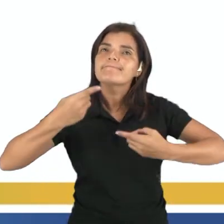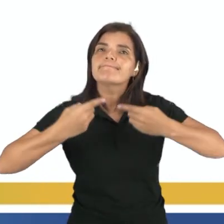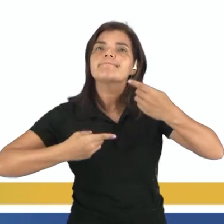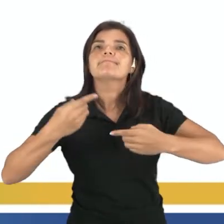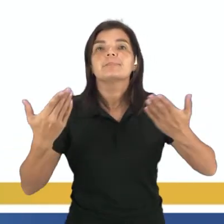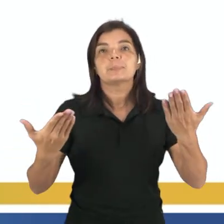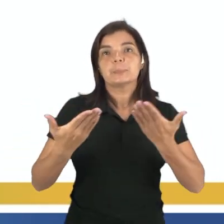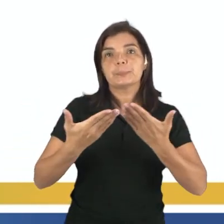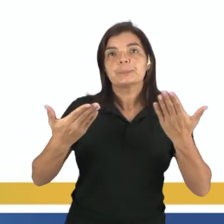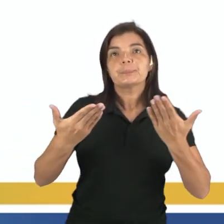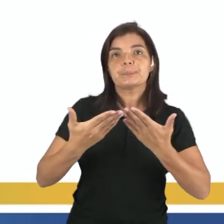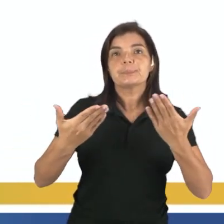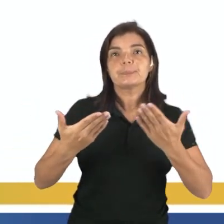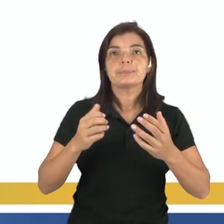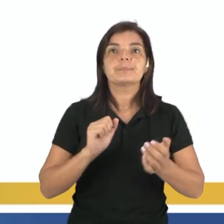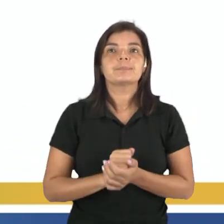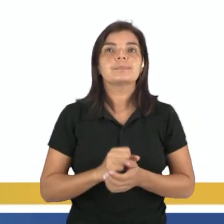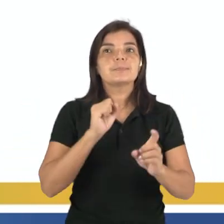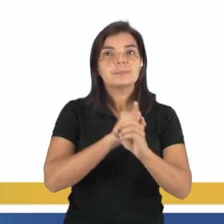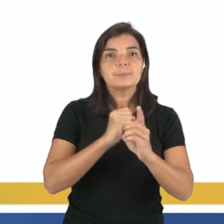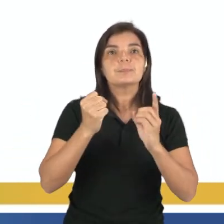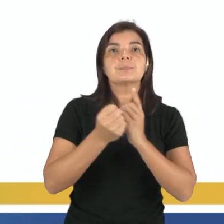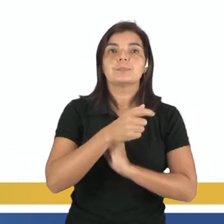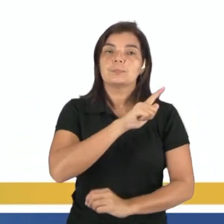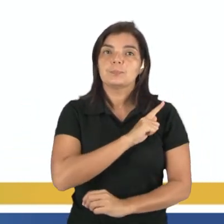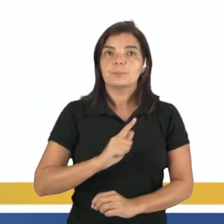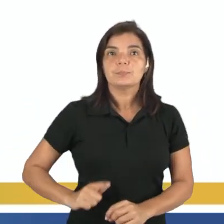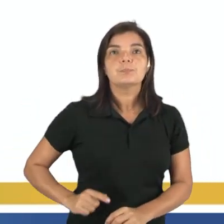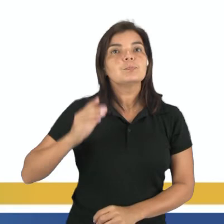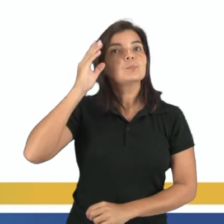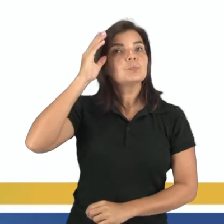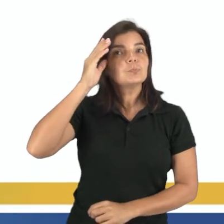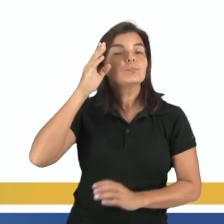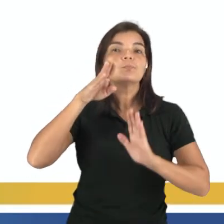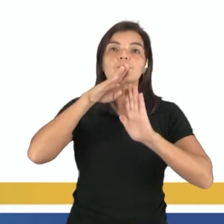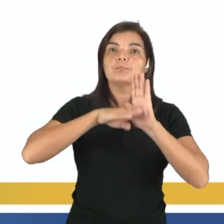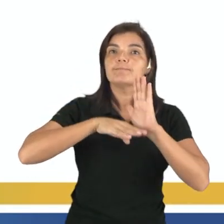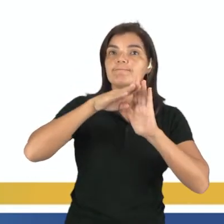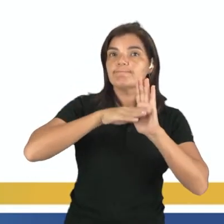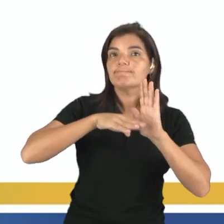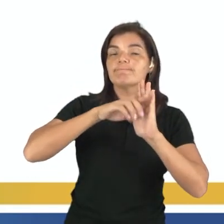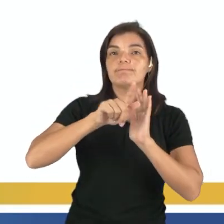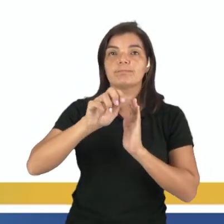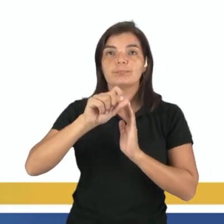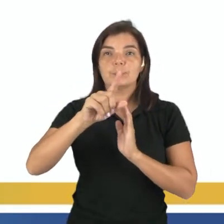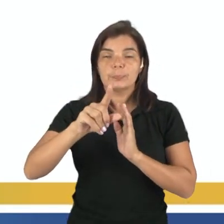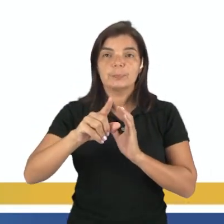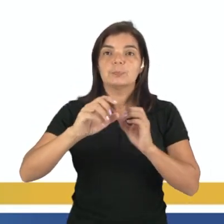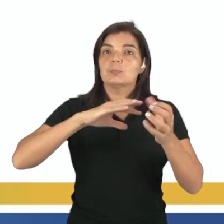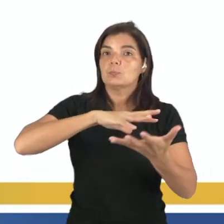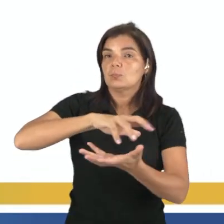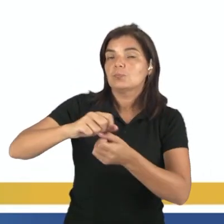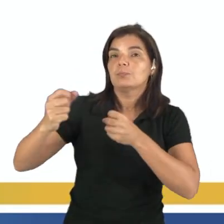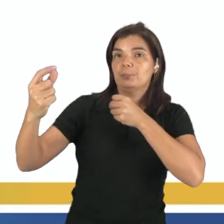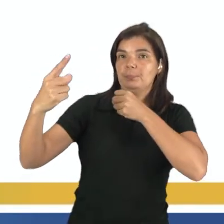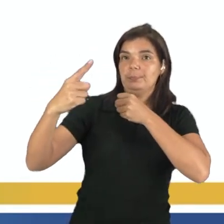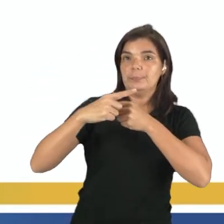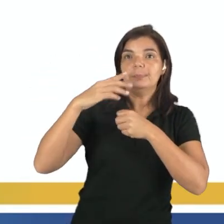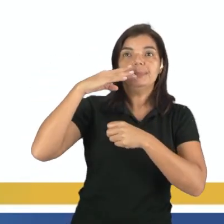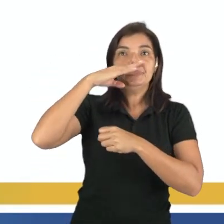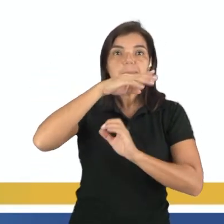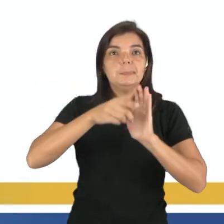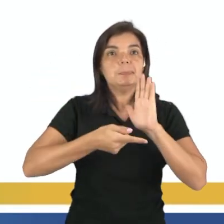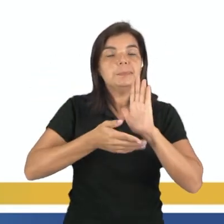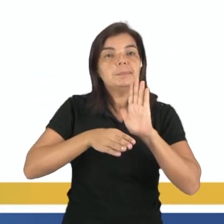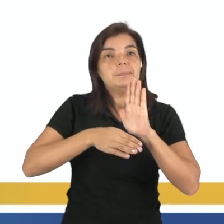discussão atualmente para que as sociedades e governos se conscientizem e diminuam a emissão dos gases do efeito estufa. Entre as práticas a